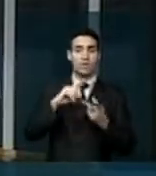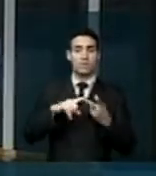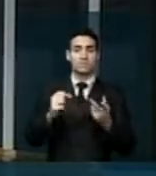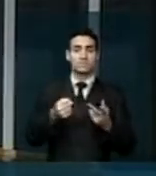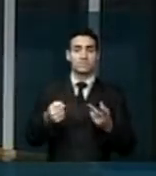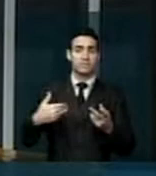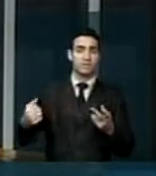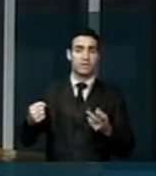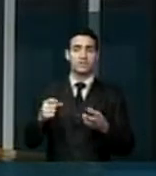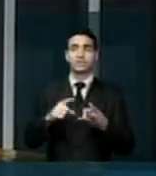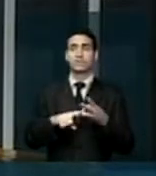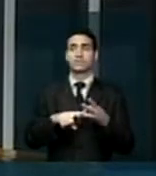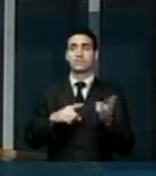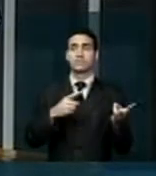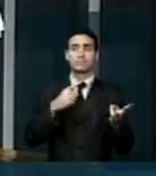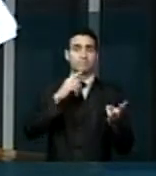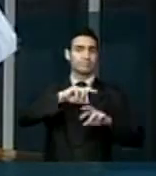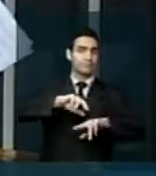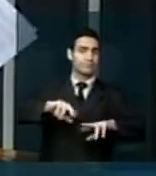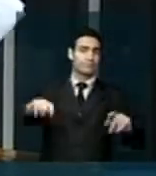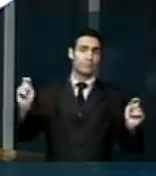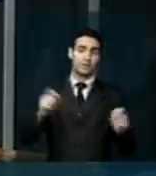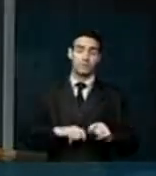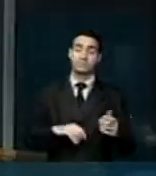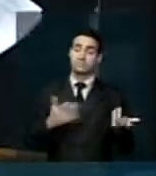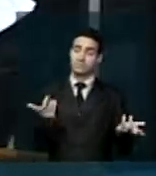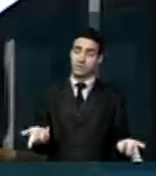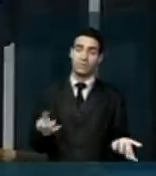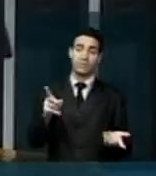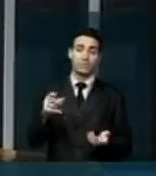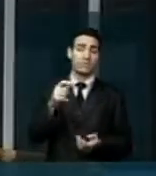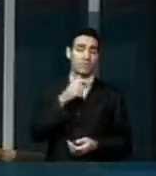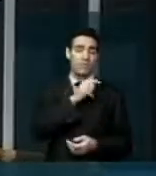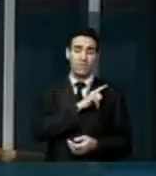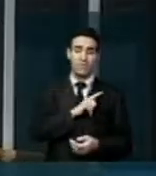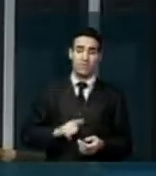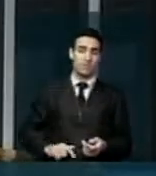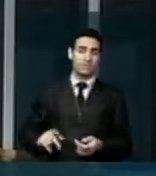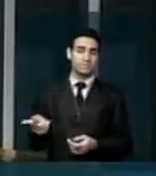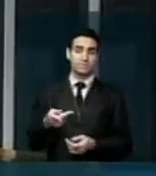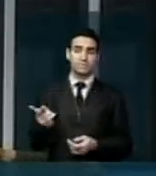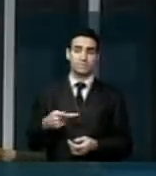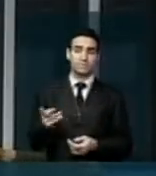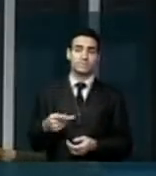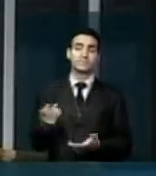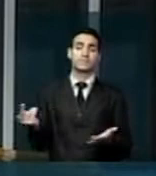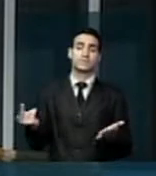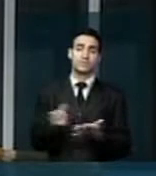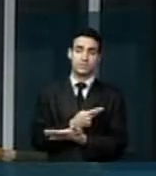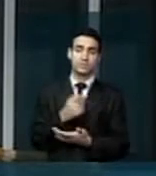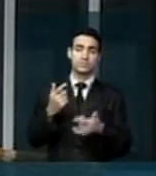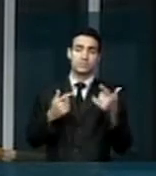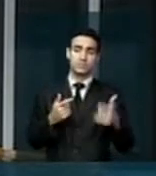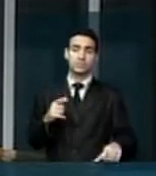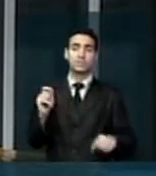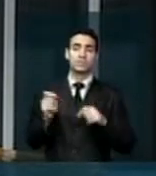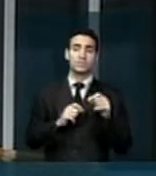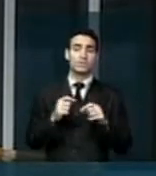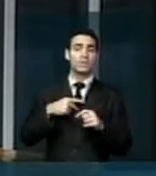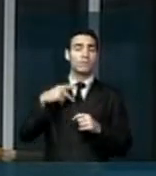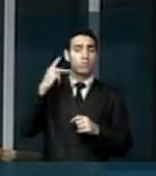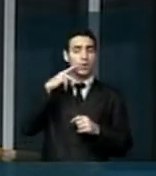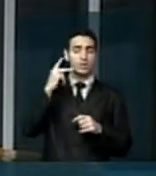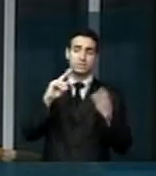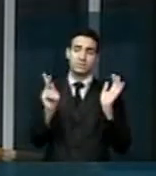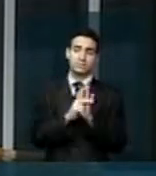cerveja, bebidas alcoólicas. Então, essa atitude do governo, ela mais uma vez, ela vem na contramão de políticas de